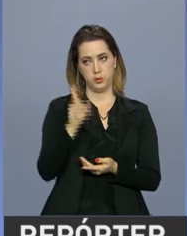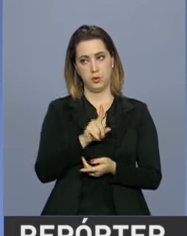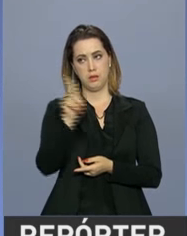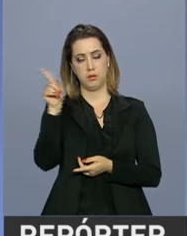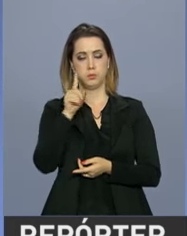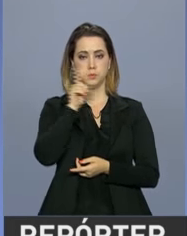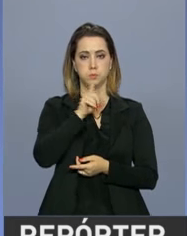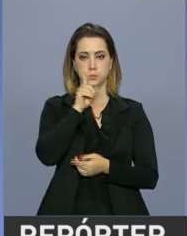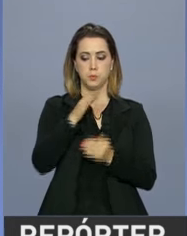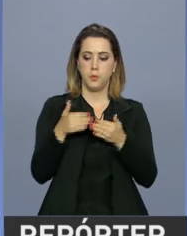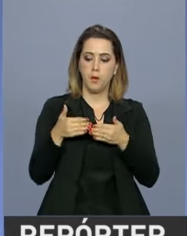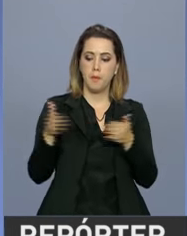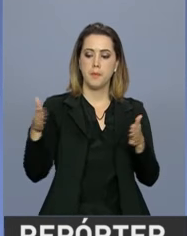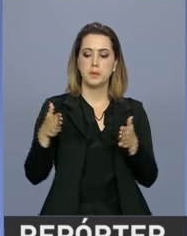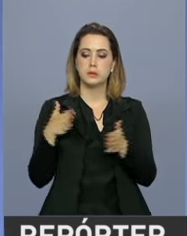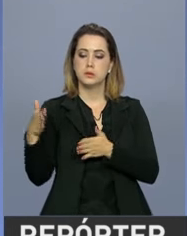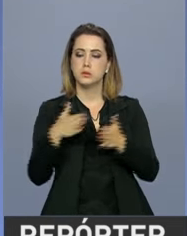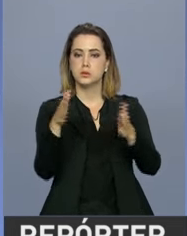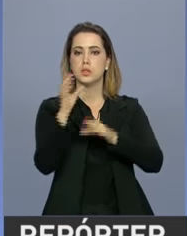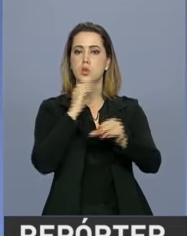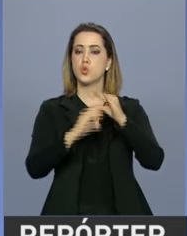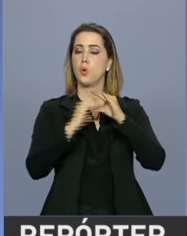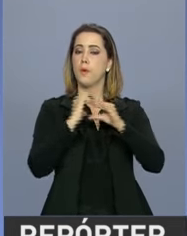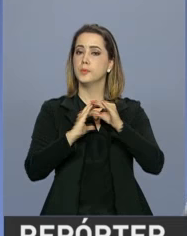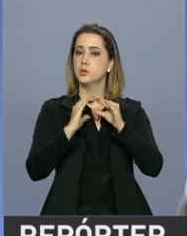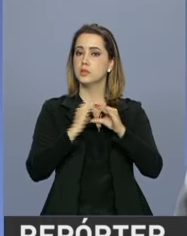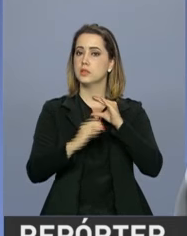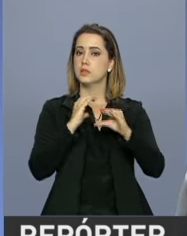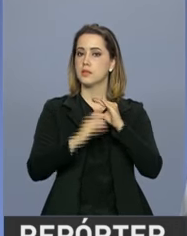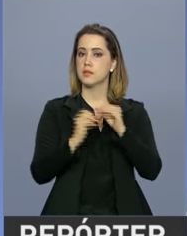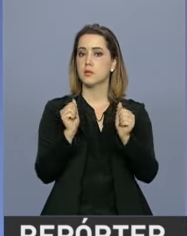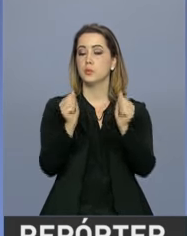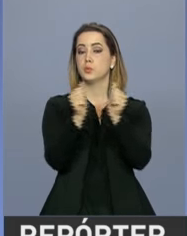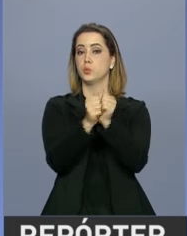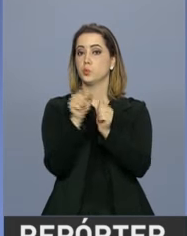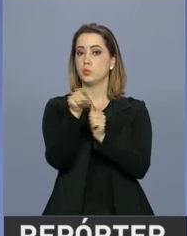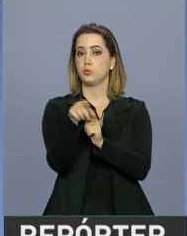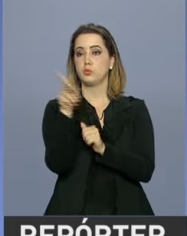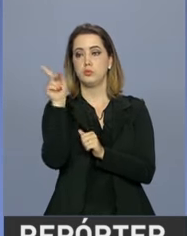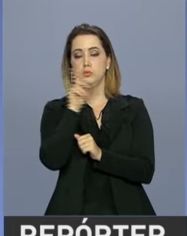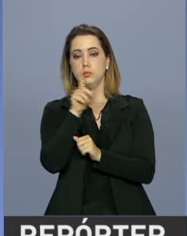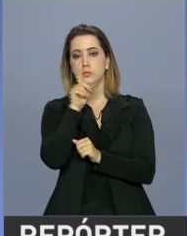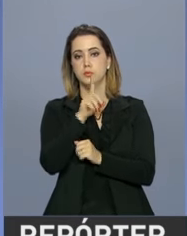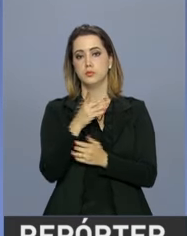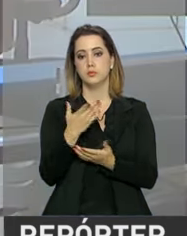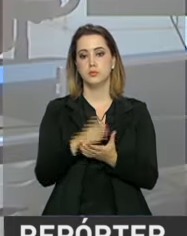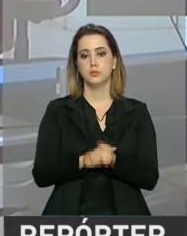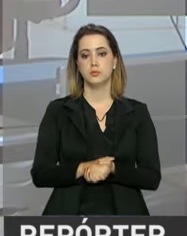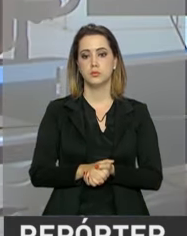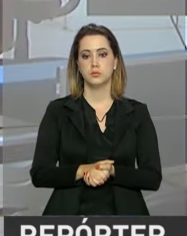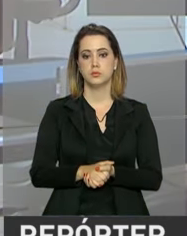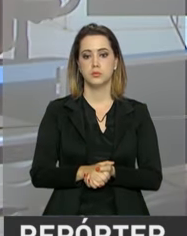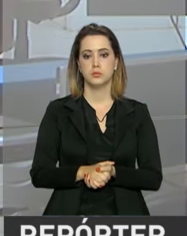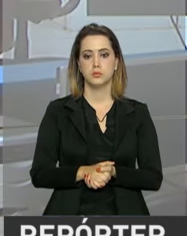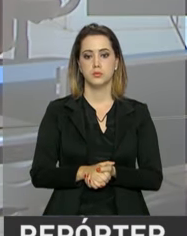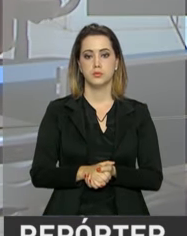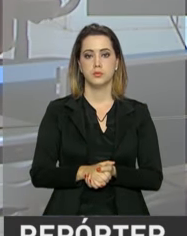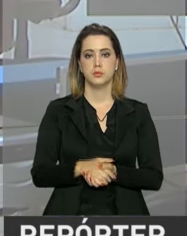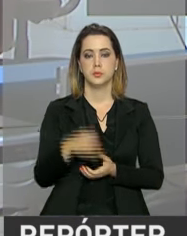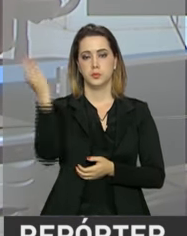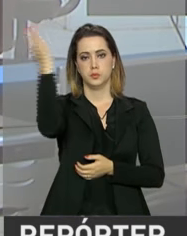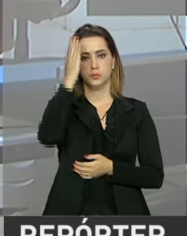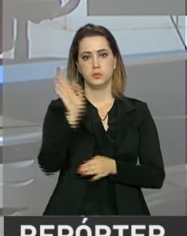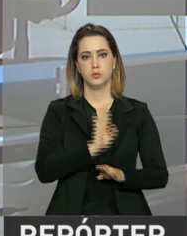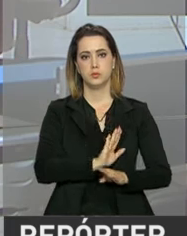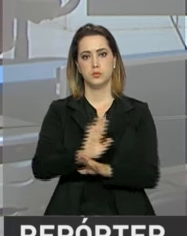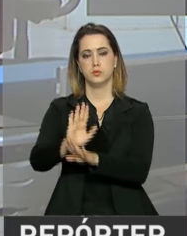para abrir os canais de interlocução na medida em que esses próprios canais forem sendo definidos. O Brasil vai